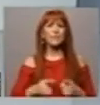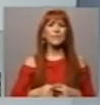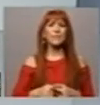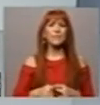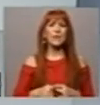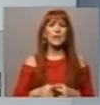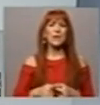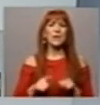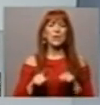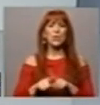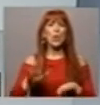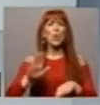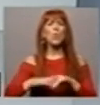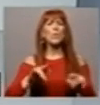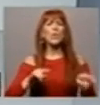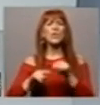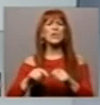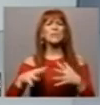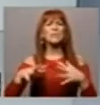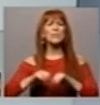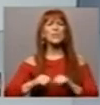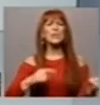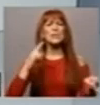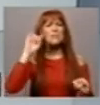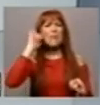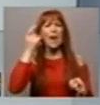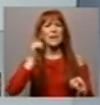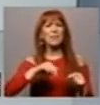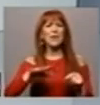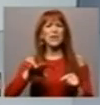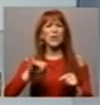parte ocidental, devido àquela região de pressão área que também vai afetar o